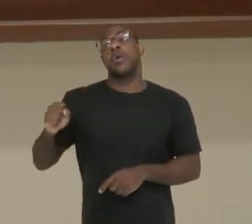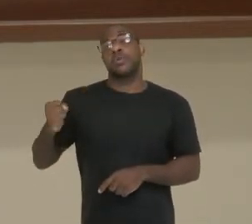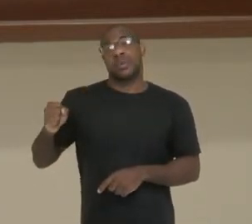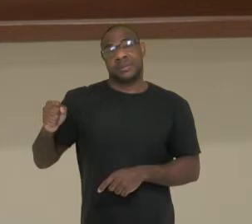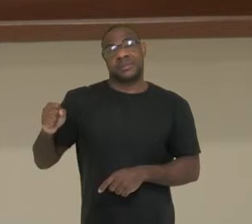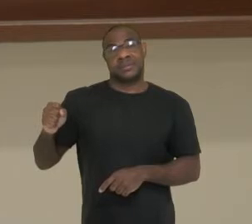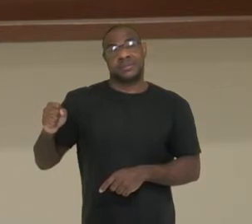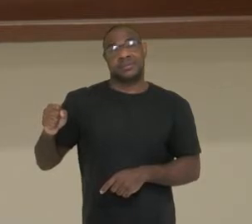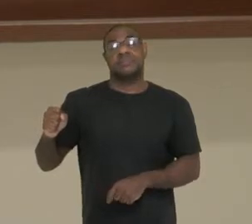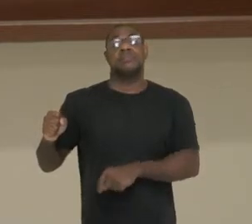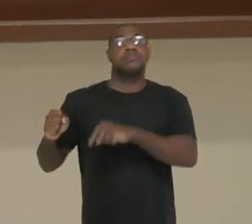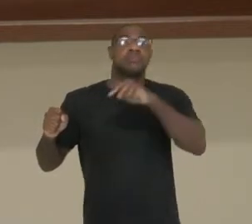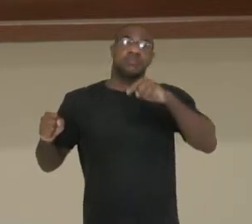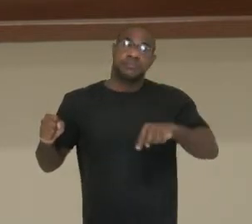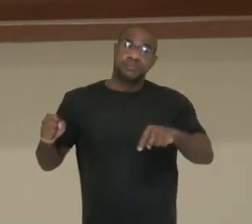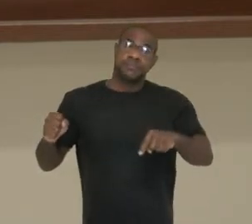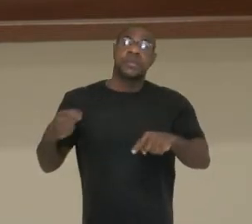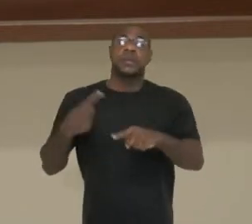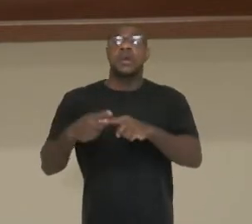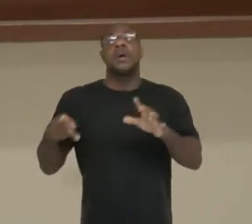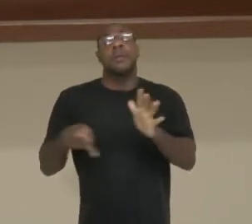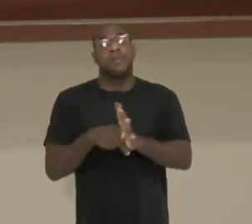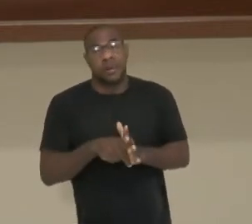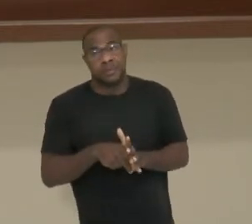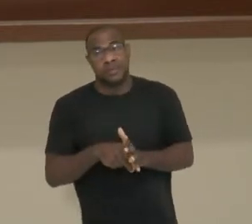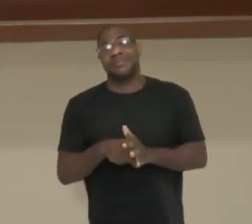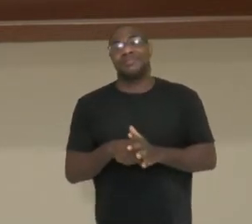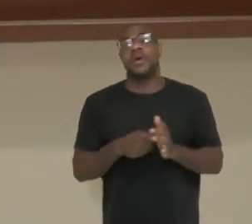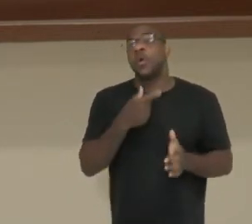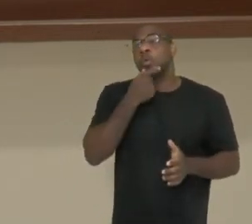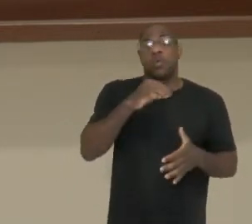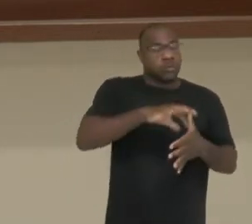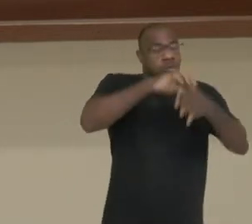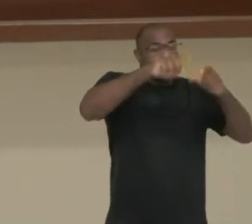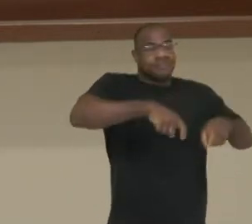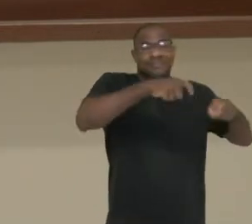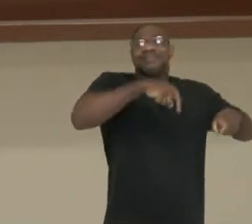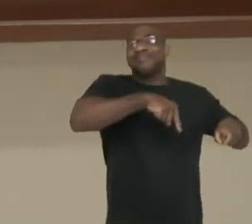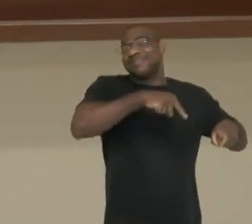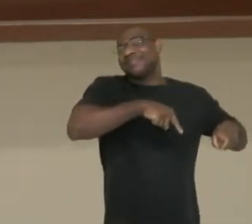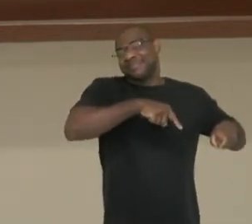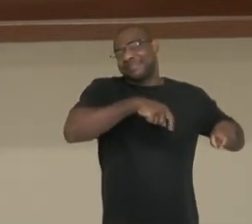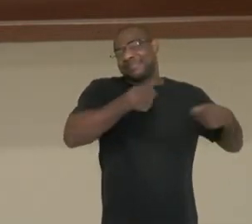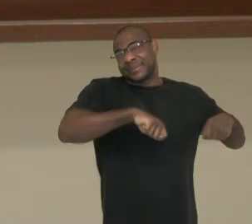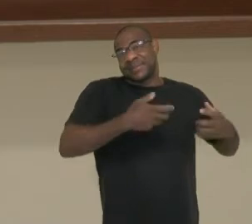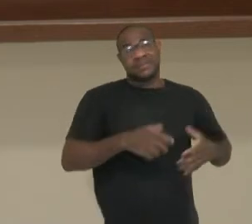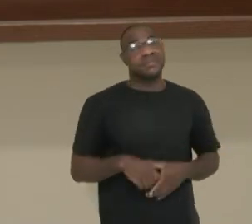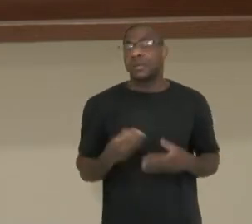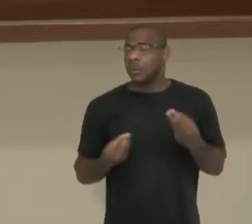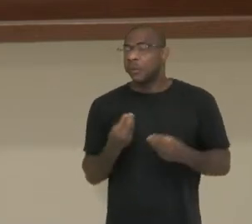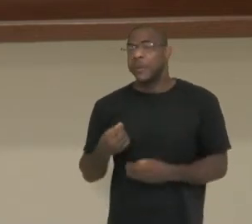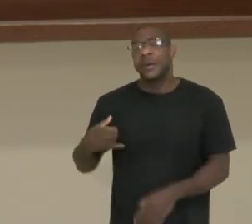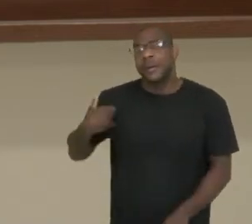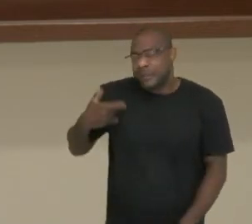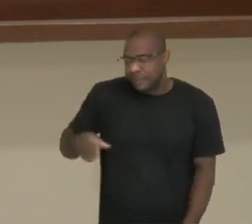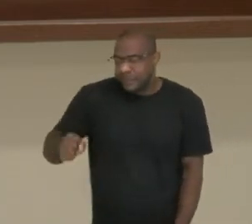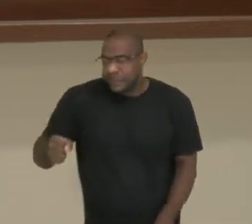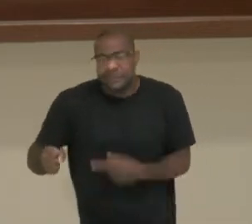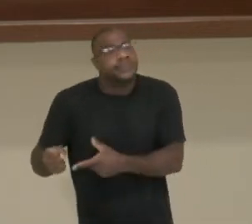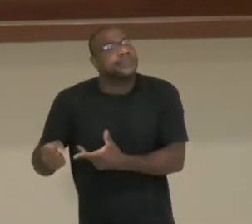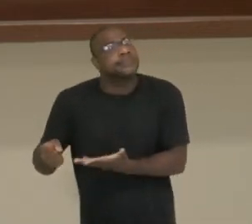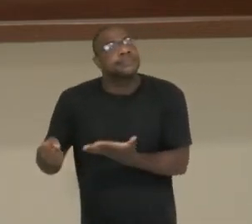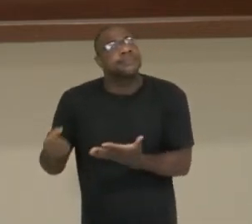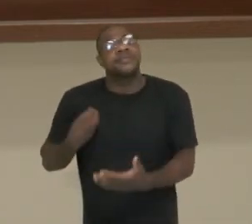idade sobre o proprietário de sua mãe. Mas como é que uma criança de 8 anos de